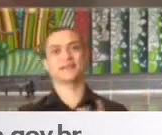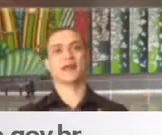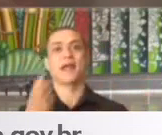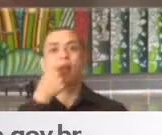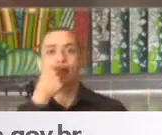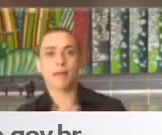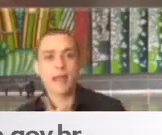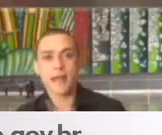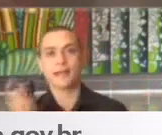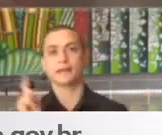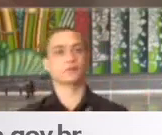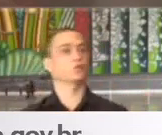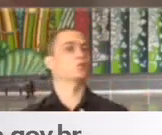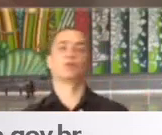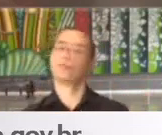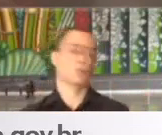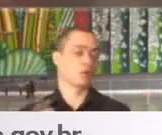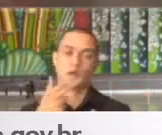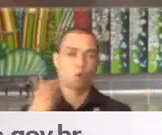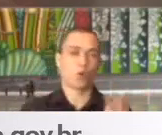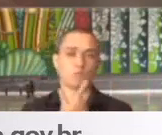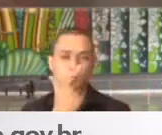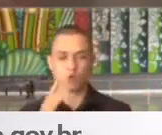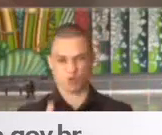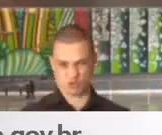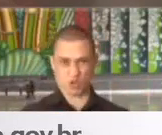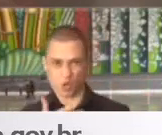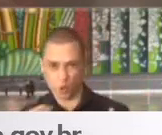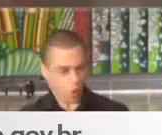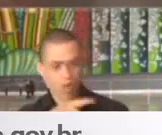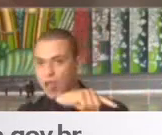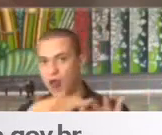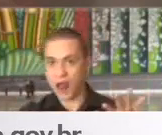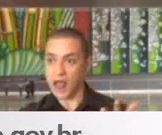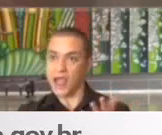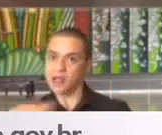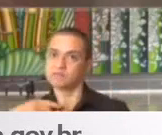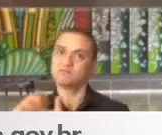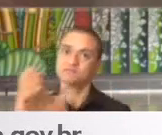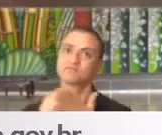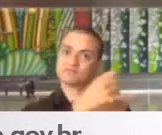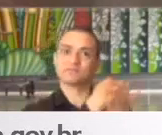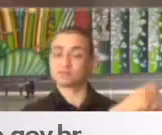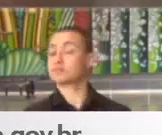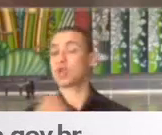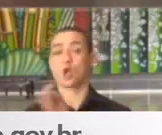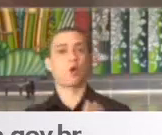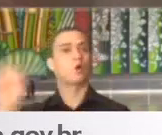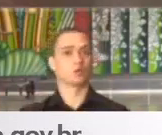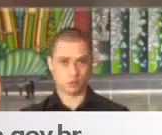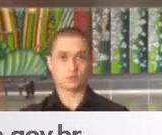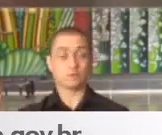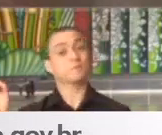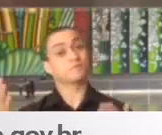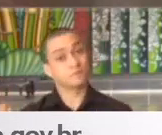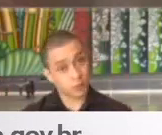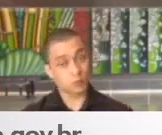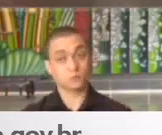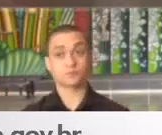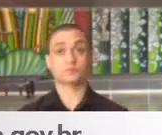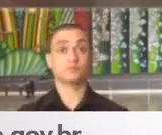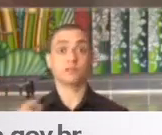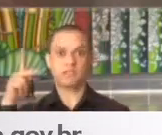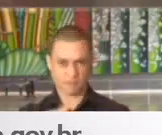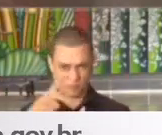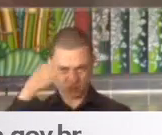medicamentos, produtos de consumo, higiene e limpeza, além de serviços de entrega. Portanto, motociclistas,